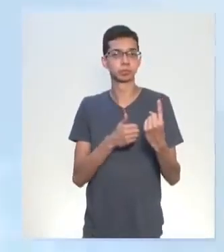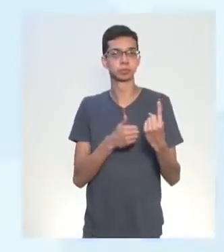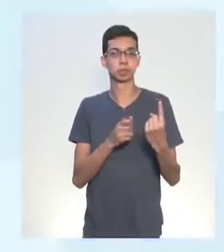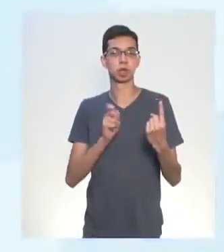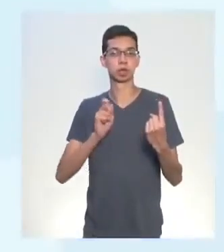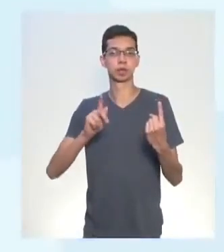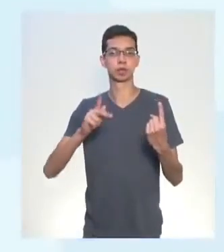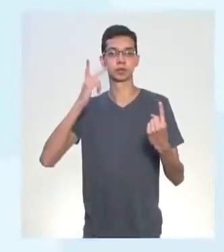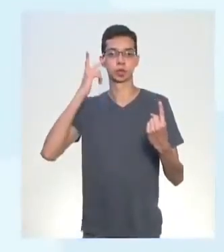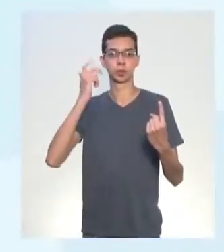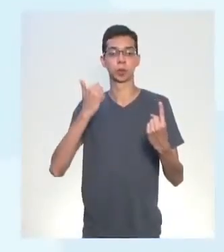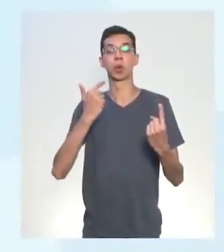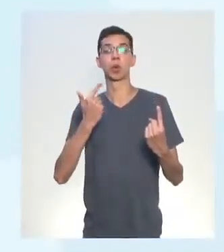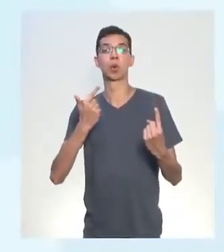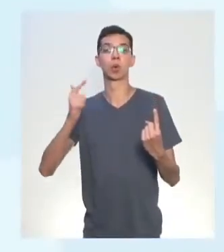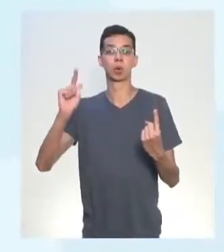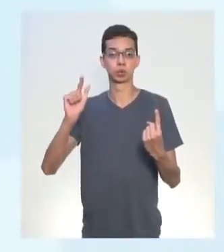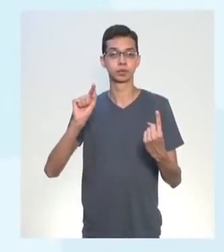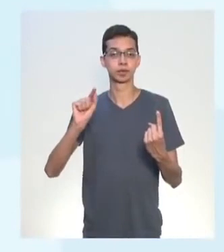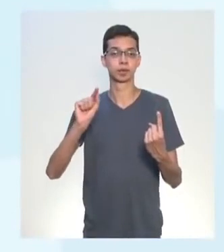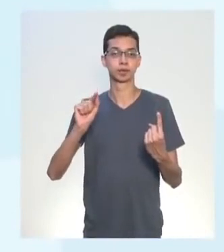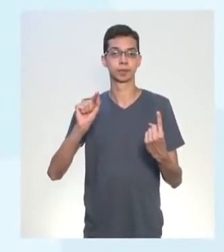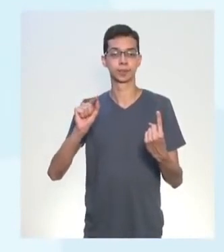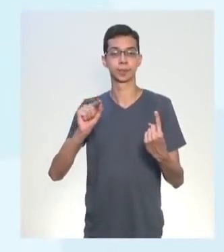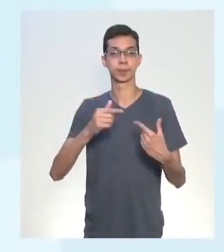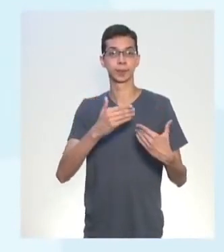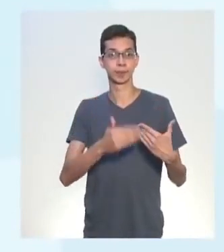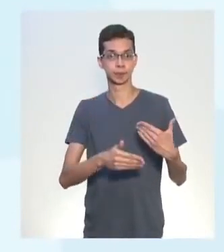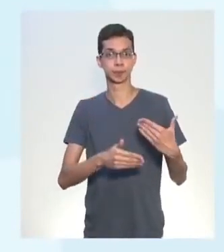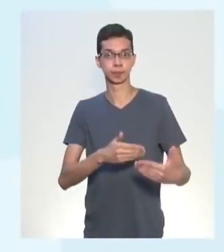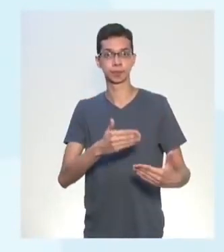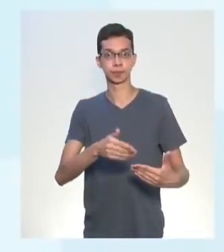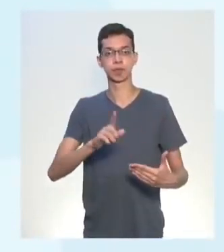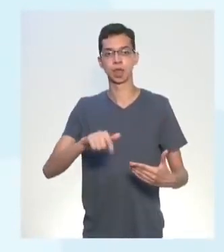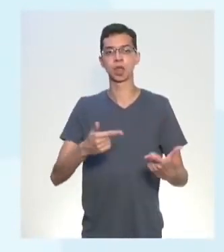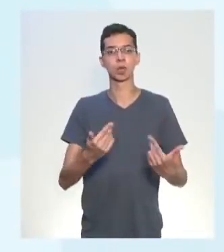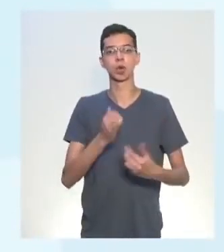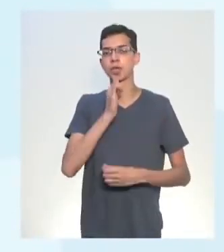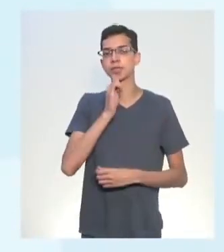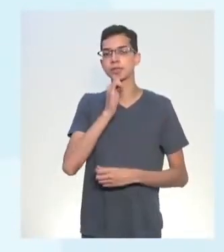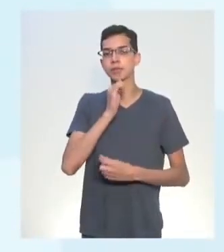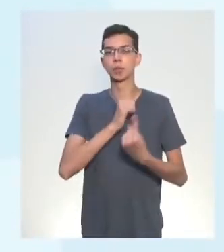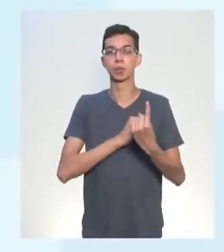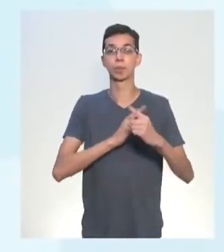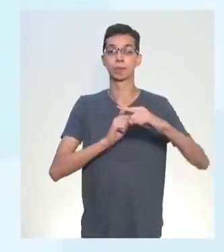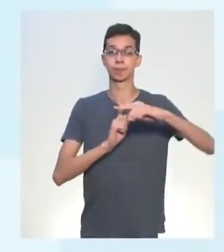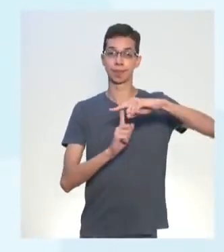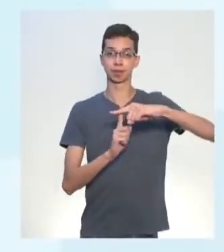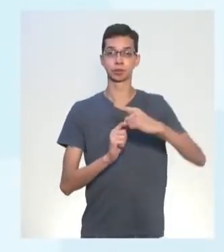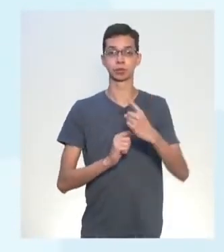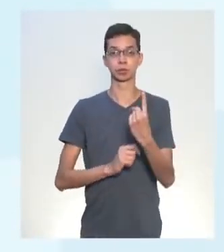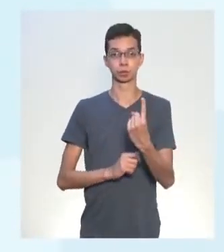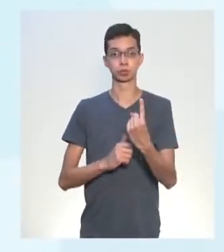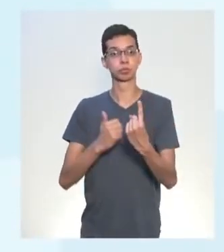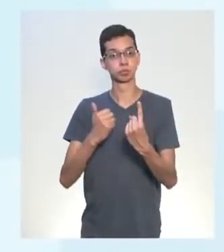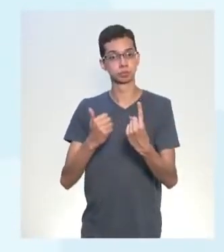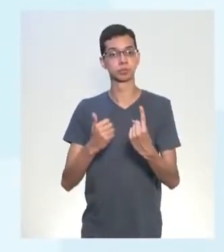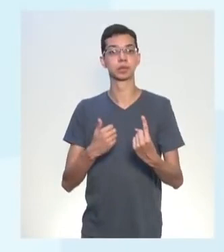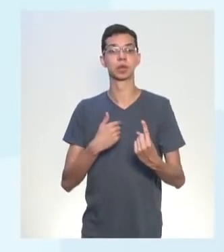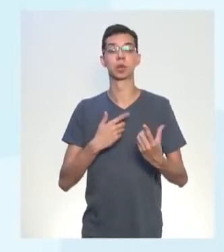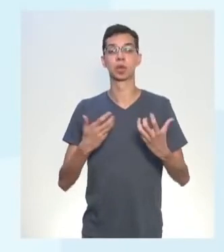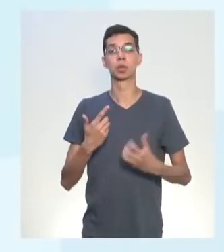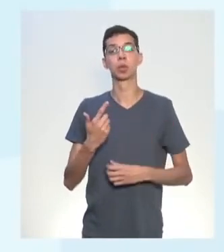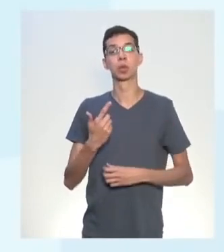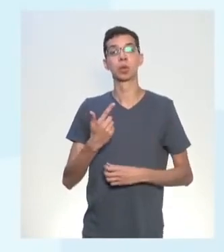eu pegar o próximo do 1, é a mesma coisa que fazer o 1 mais 1, não é isso? E depois, se eu quiser o próximo do próximo, eu